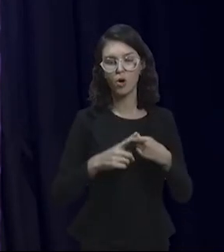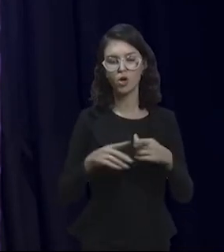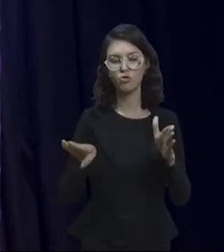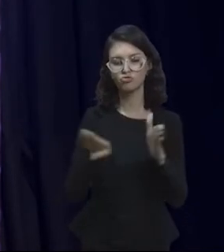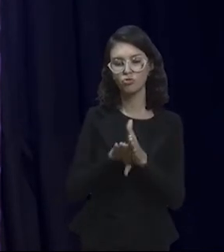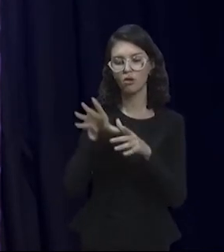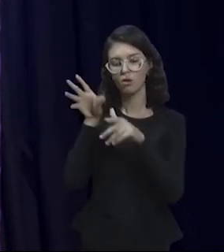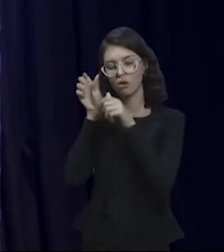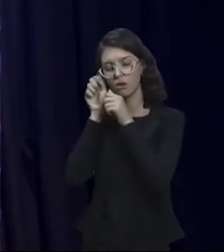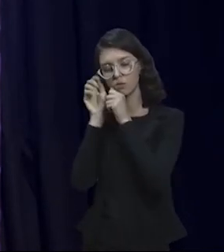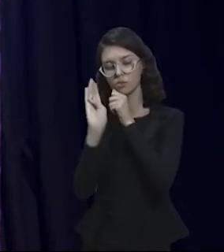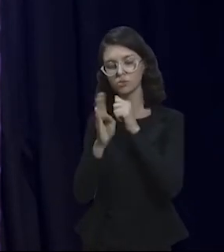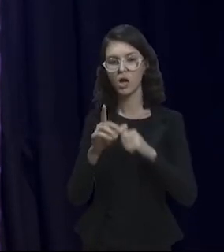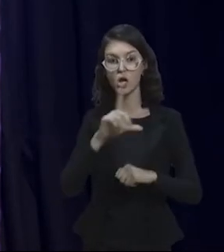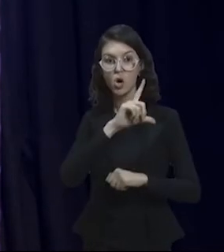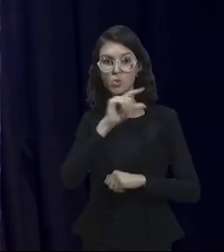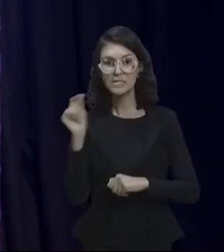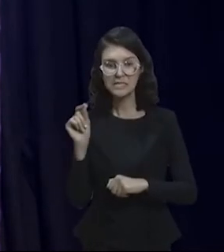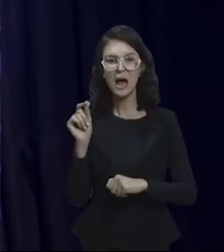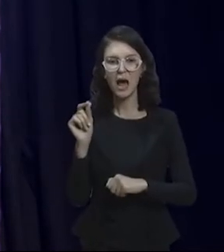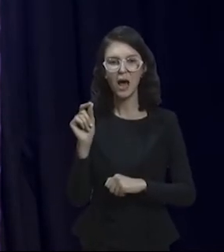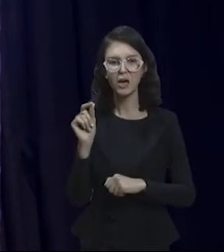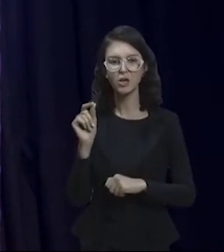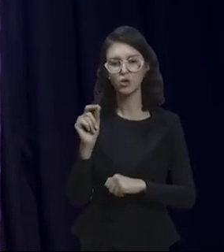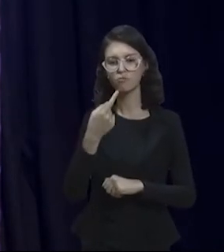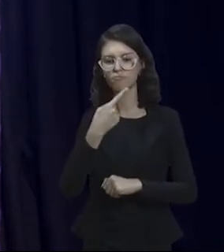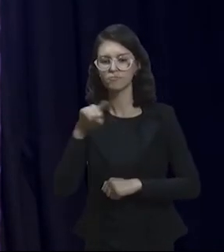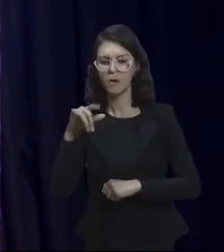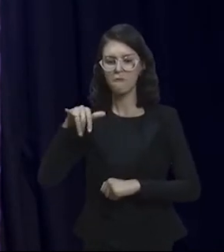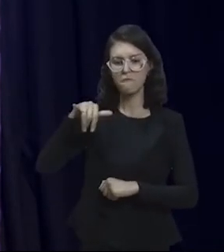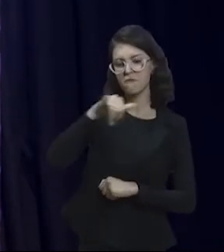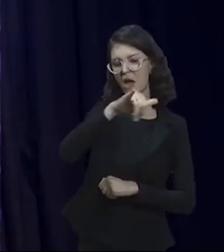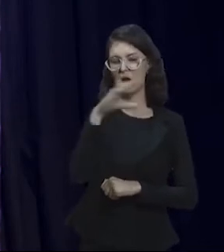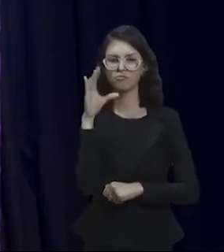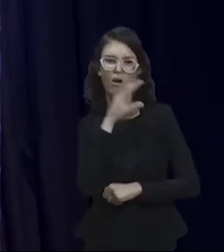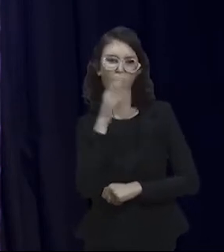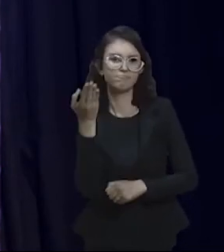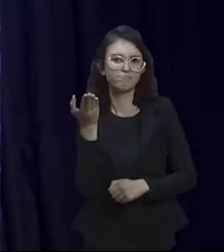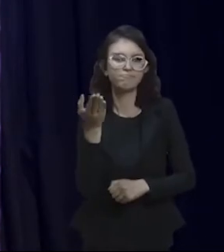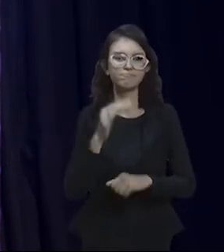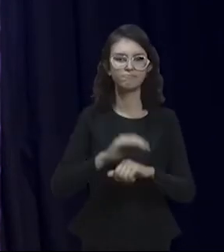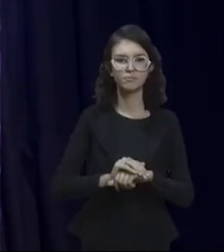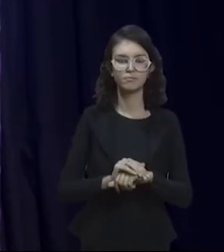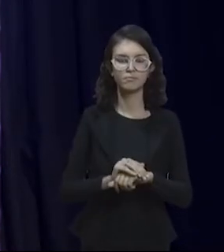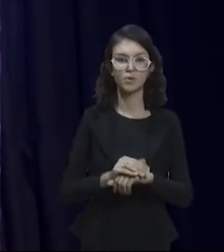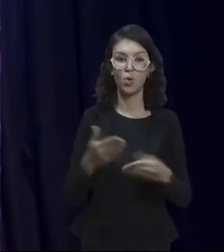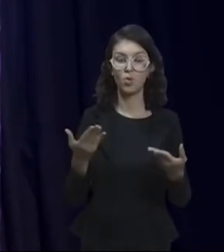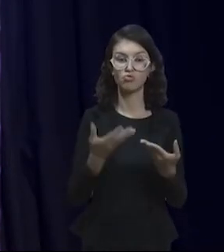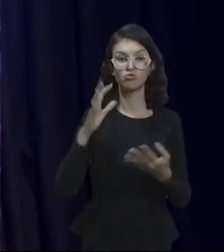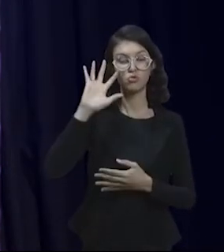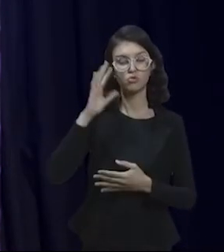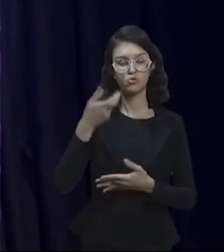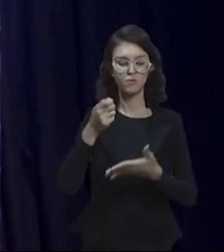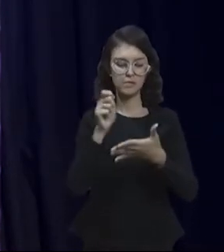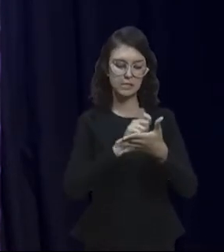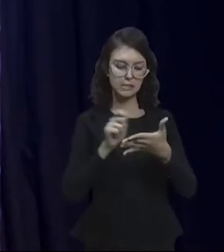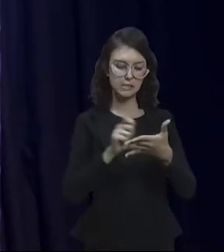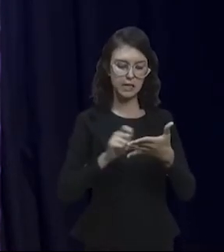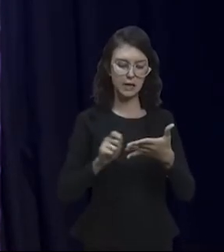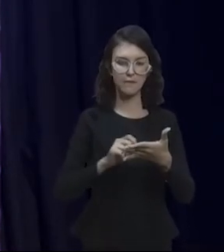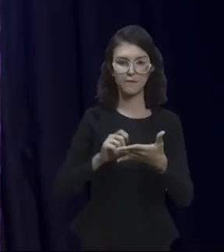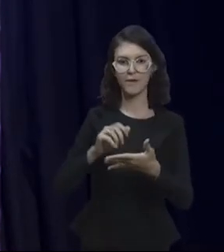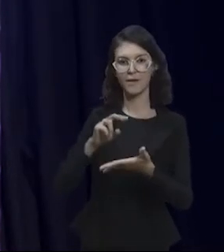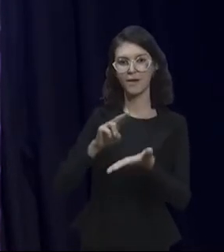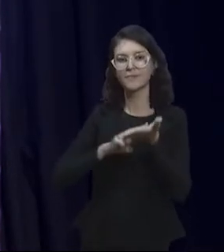dormindo, saio já para trabalhar, viajo logo depois. E agora eu resolvi escrever cartinhas para